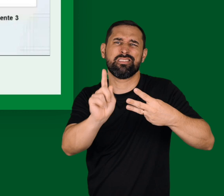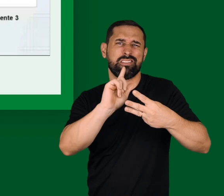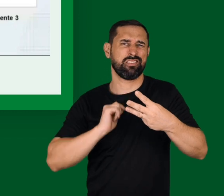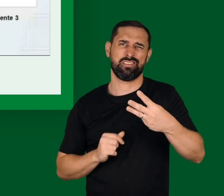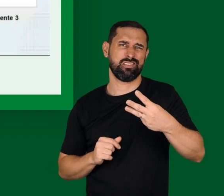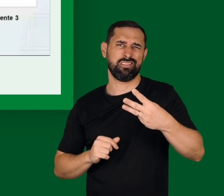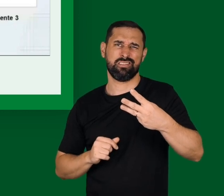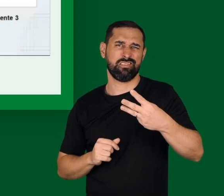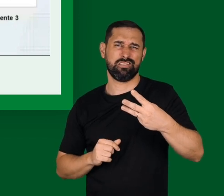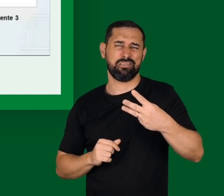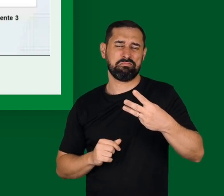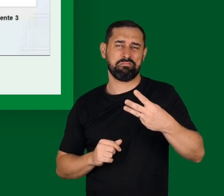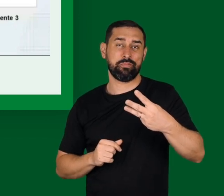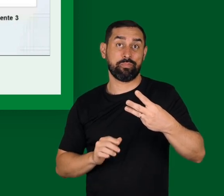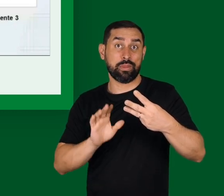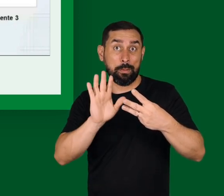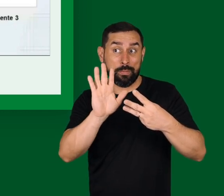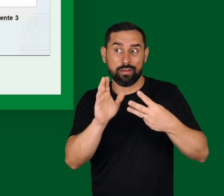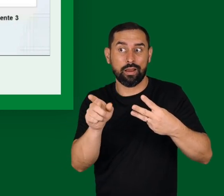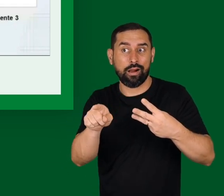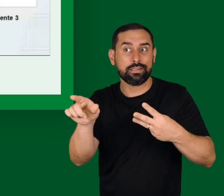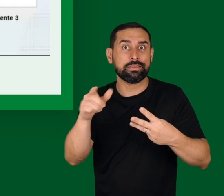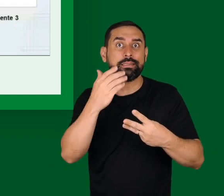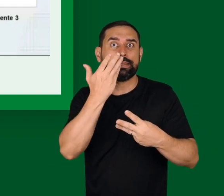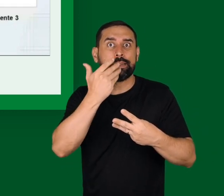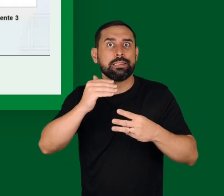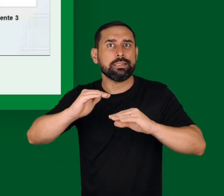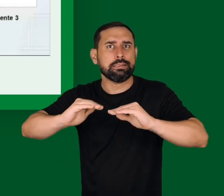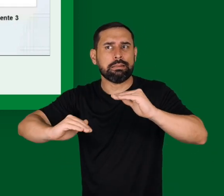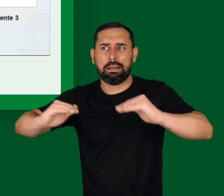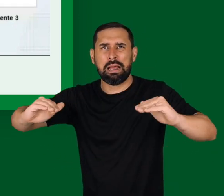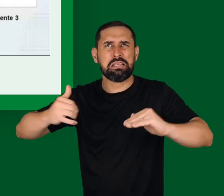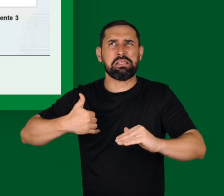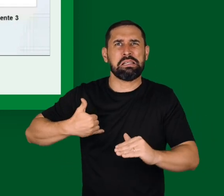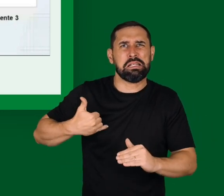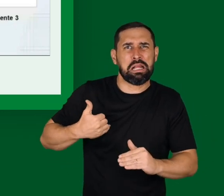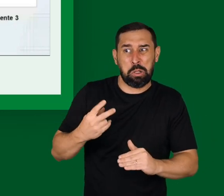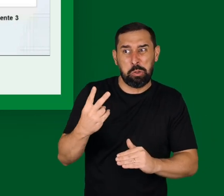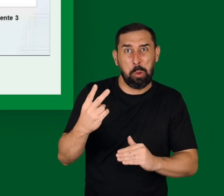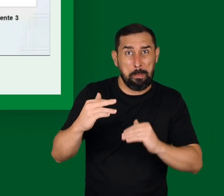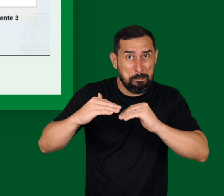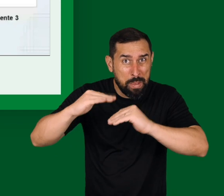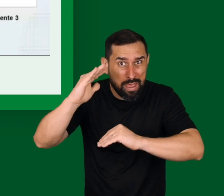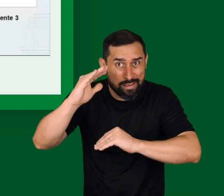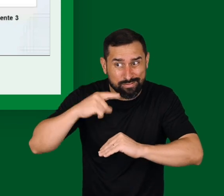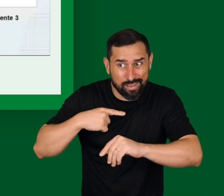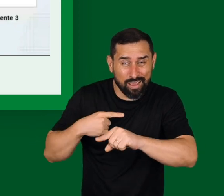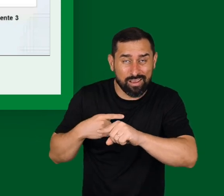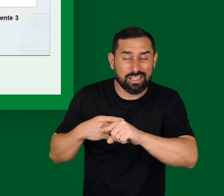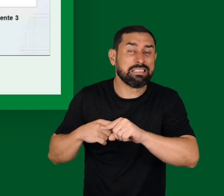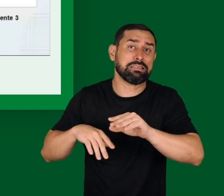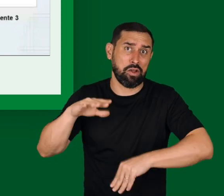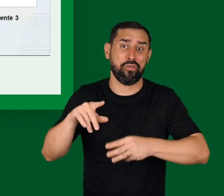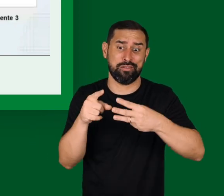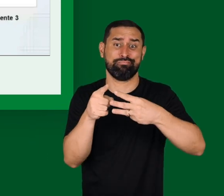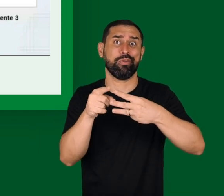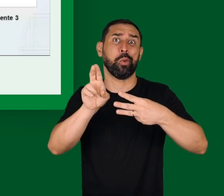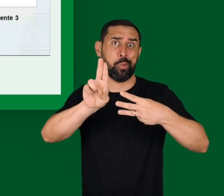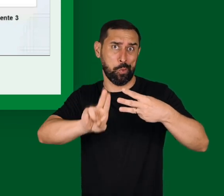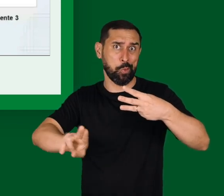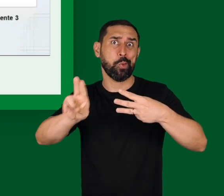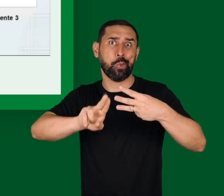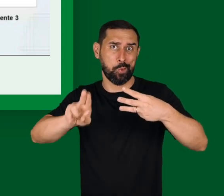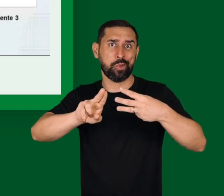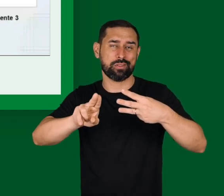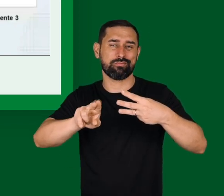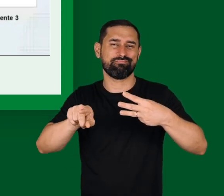precisar realmente utilizar um paralisante, mas crianças maiores, né, em especial os acima de 2 anos,